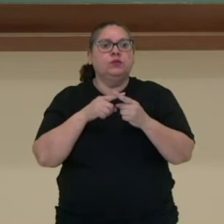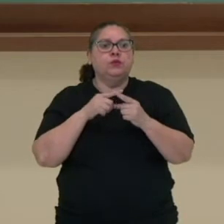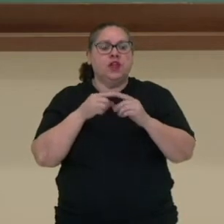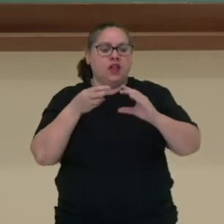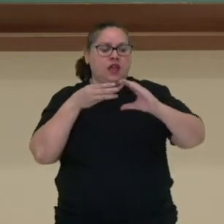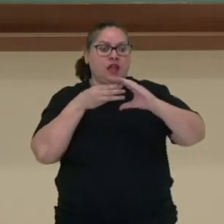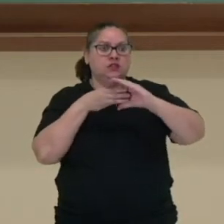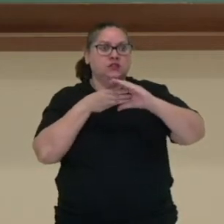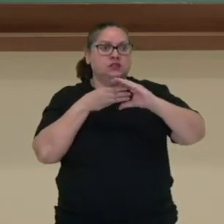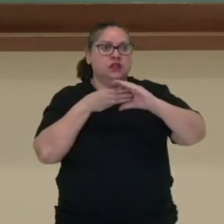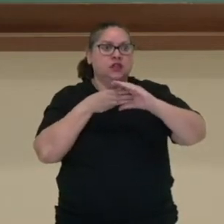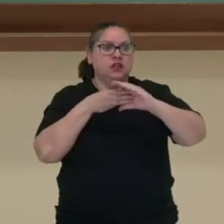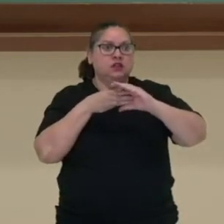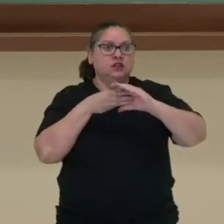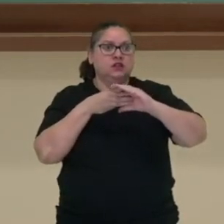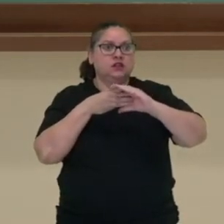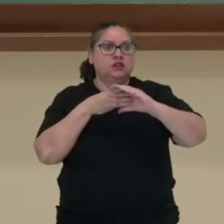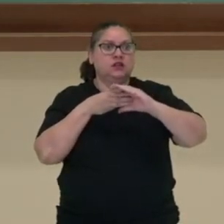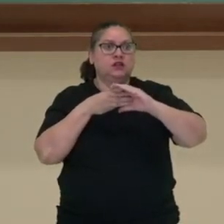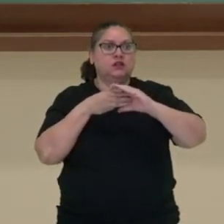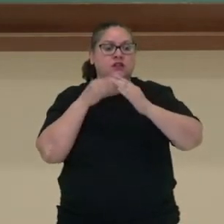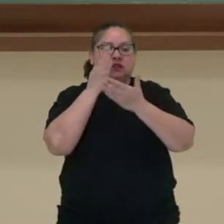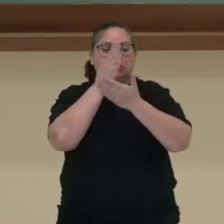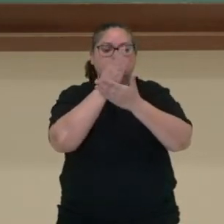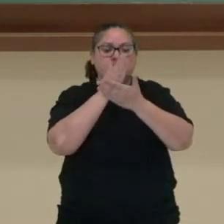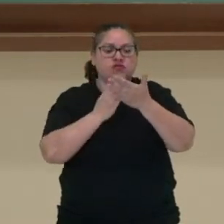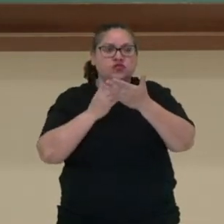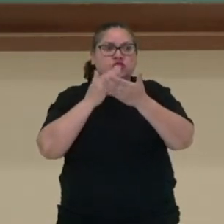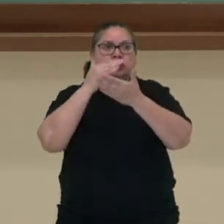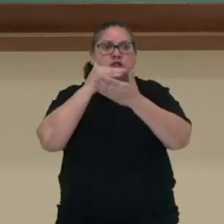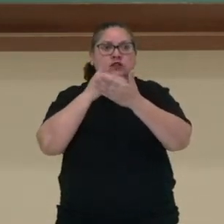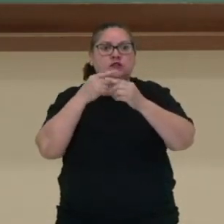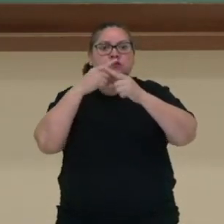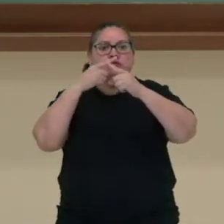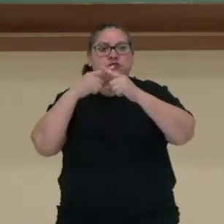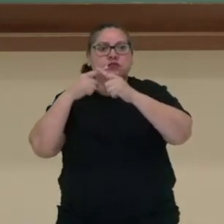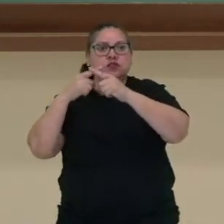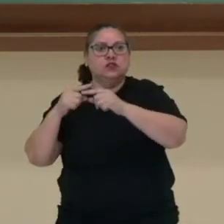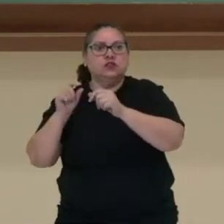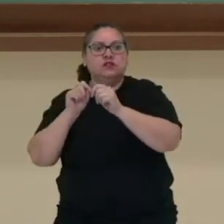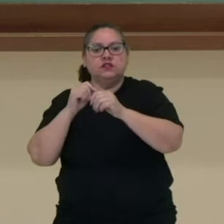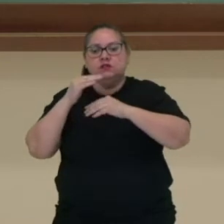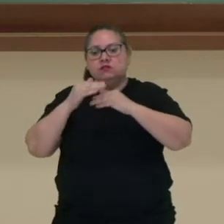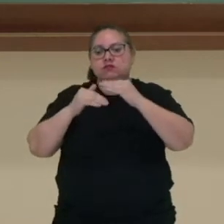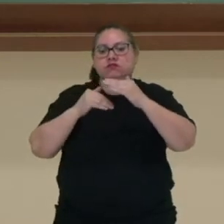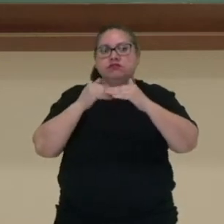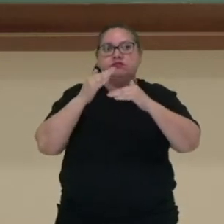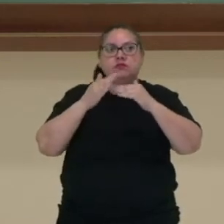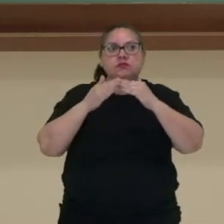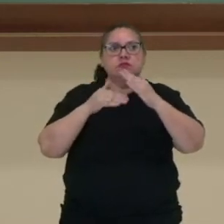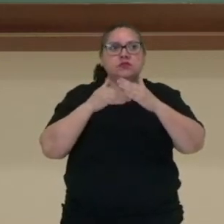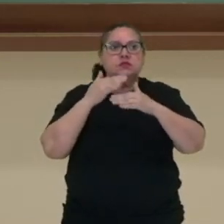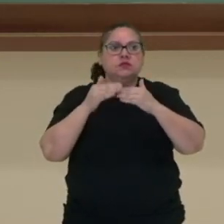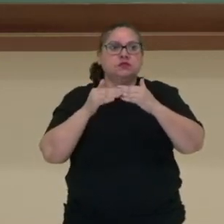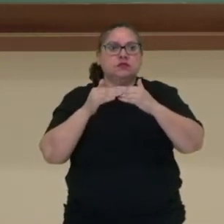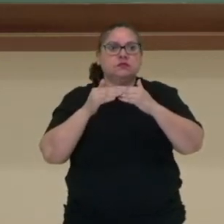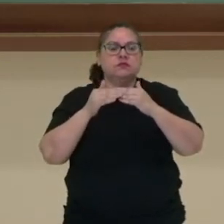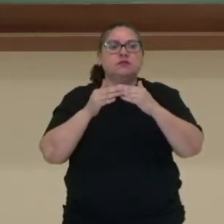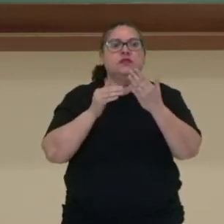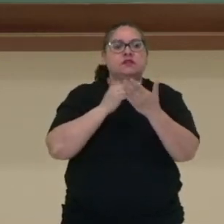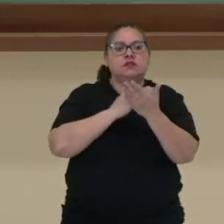célula, ela vai se dividindo, multiplicando, fazendo o processo de meiose e